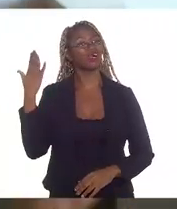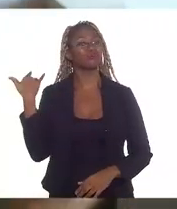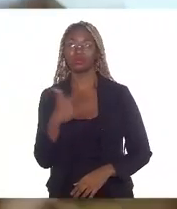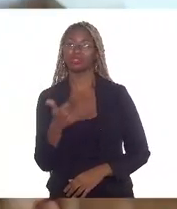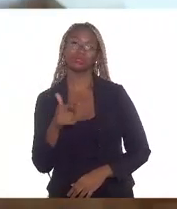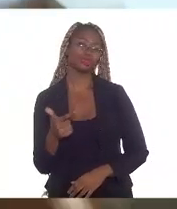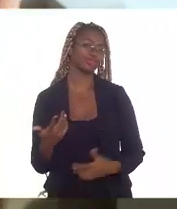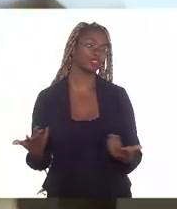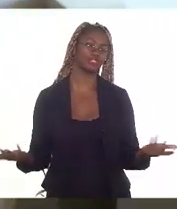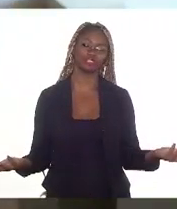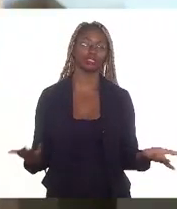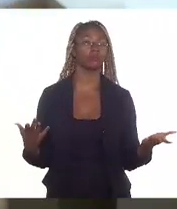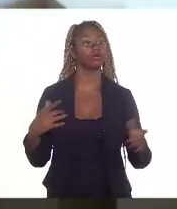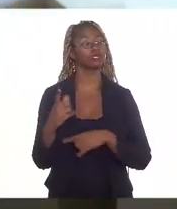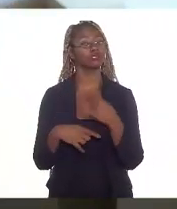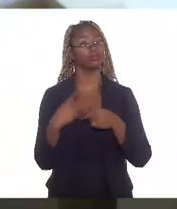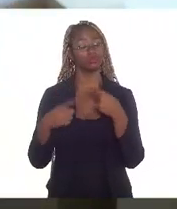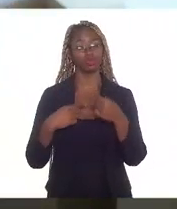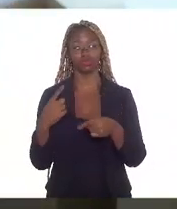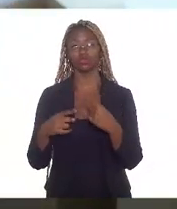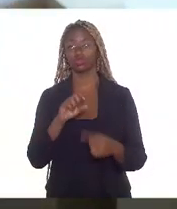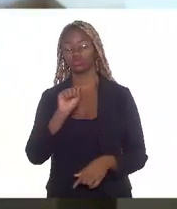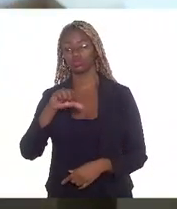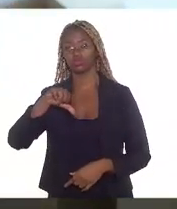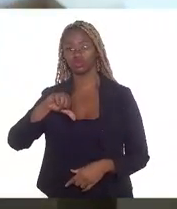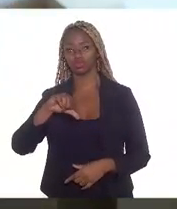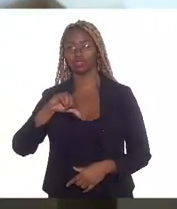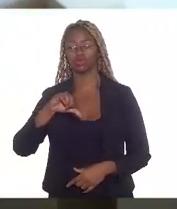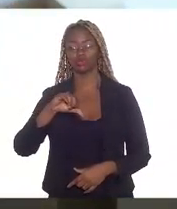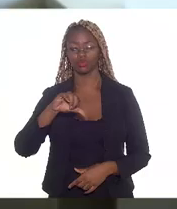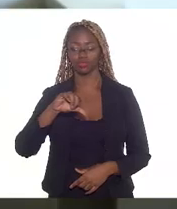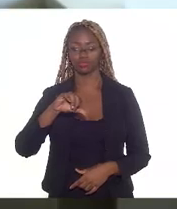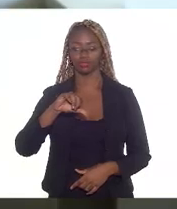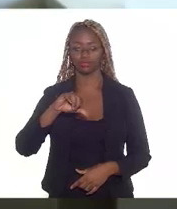justíssima. Mas depois, com, com essa 89.